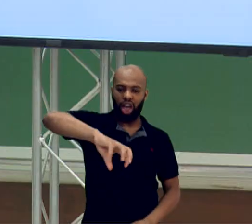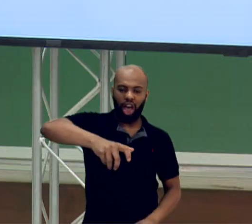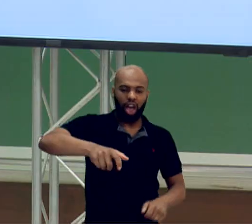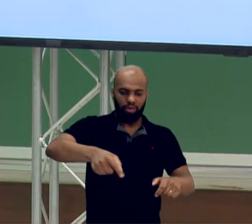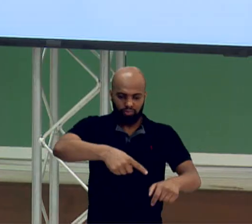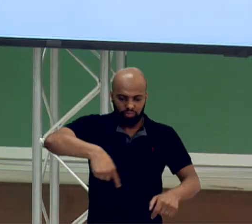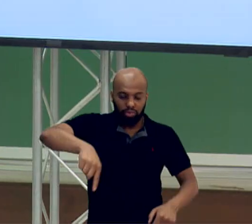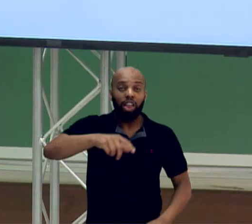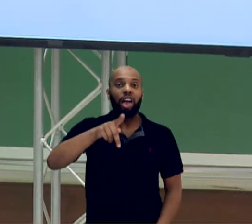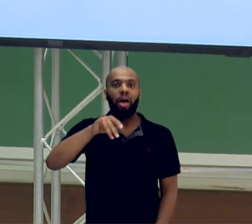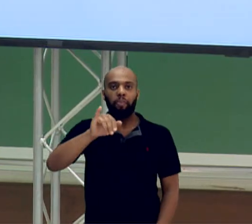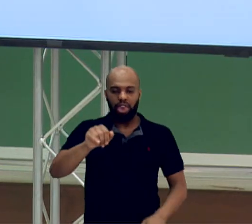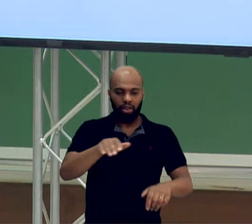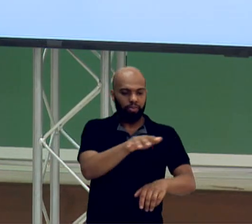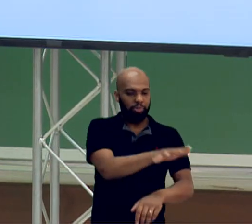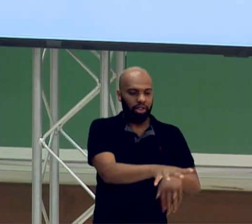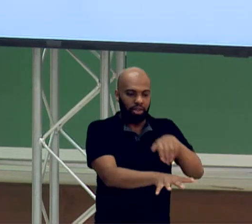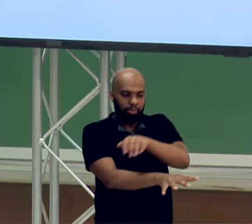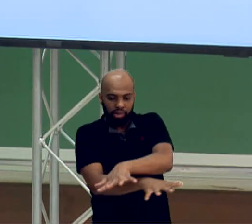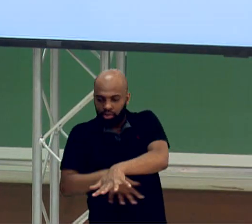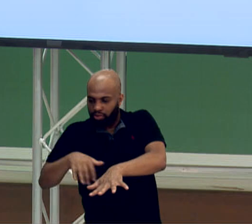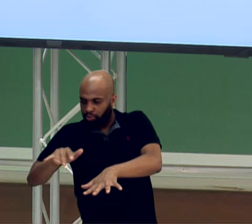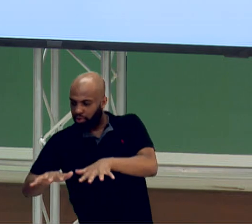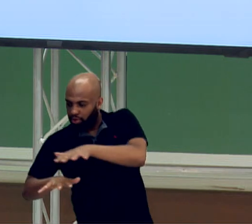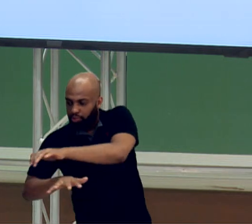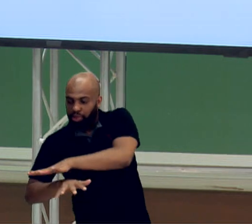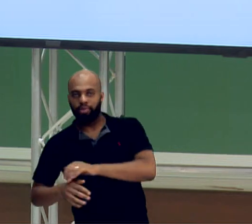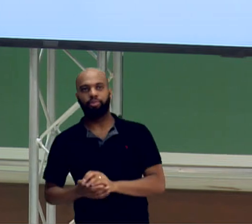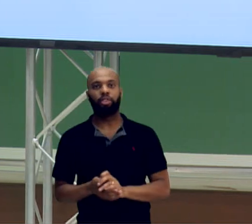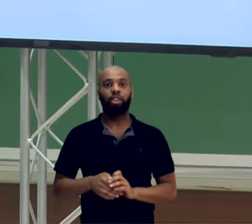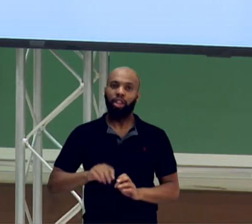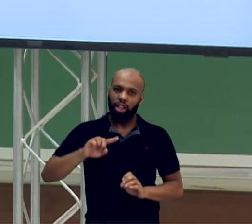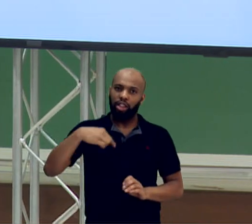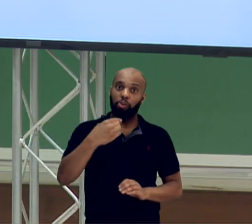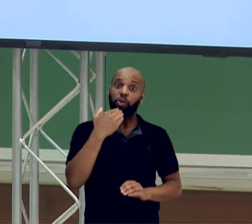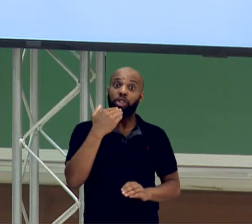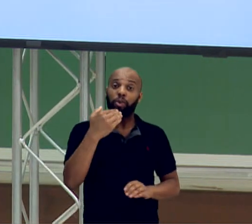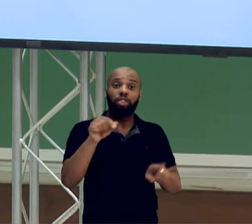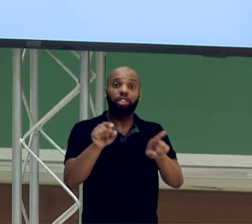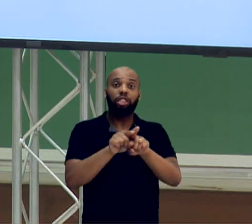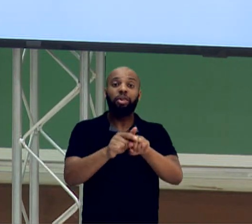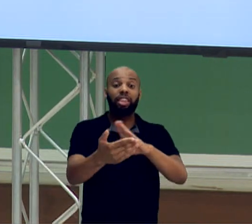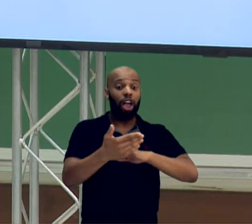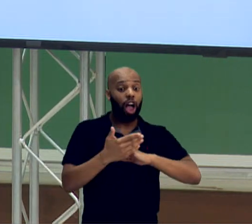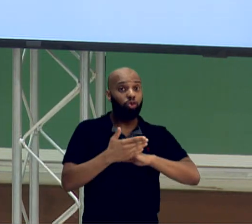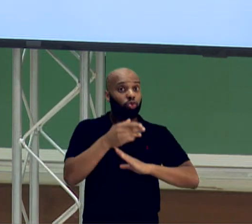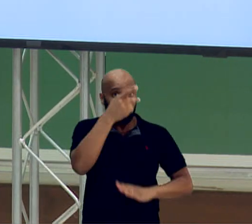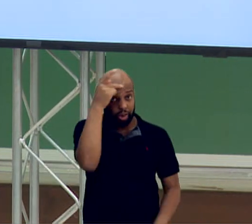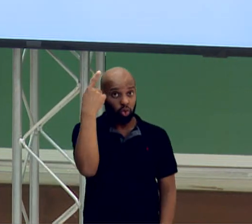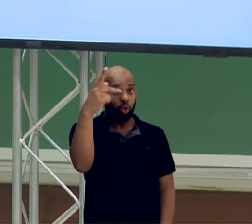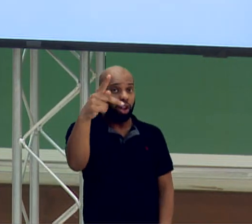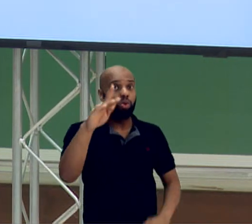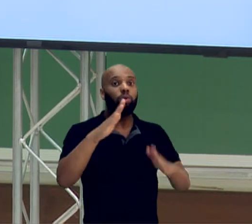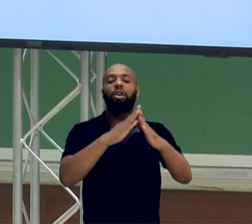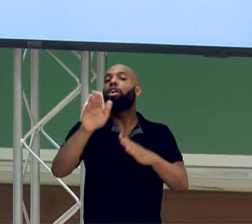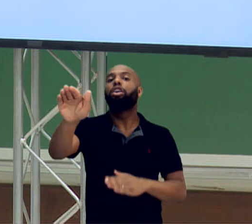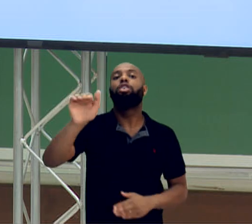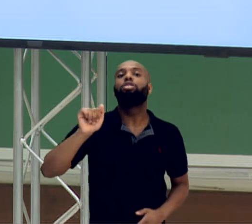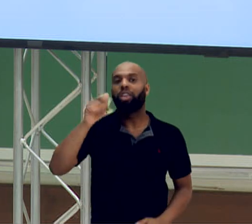deitado, certo? Ah, mas eu também sei, professora, que eu posso usar a questão do horizontal quando a gente olha para